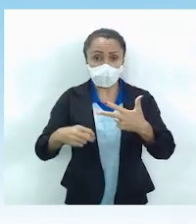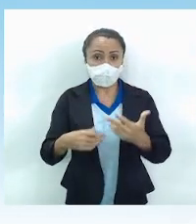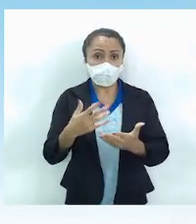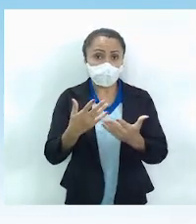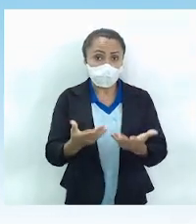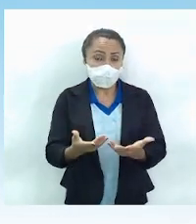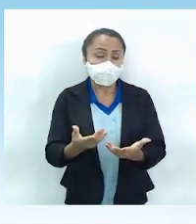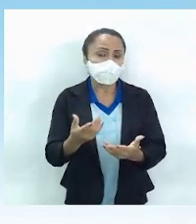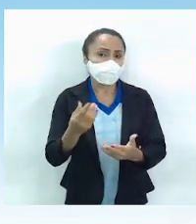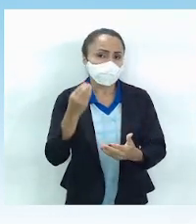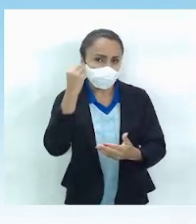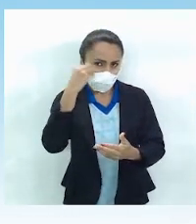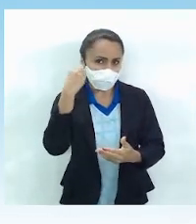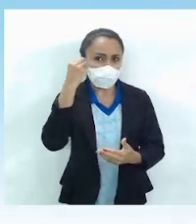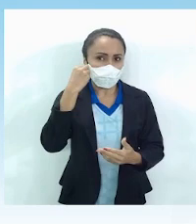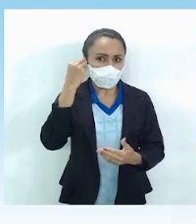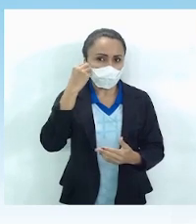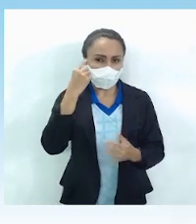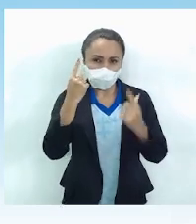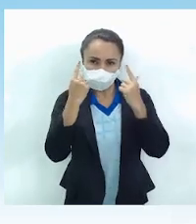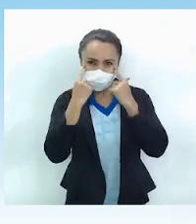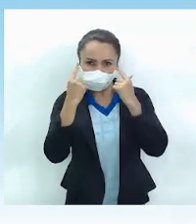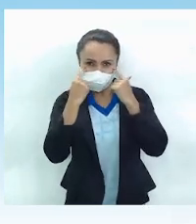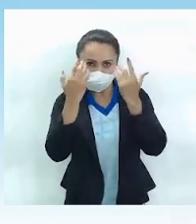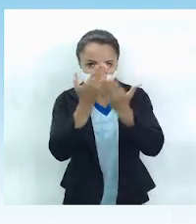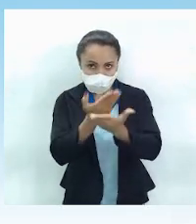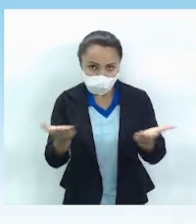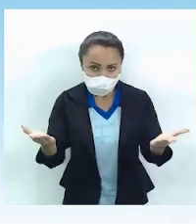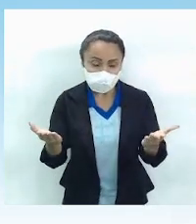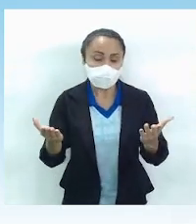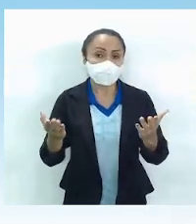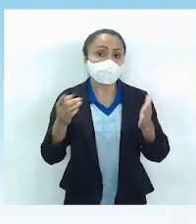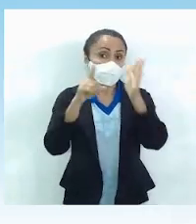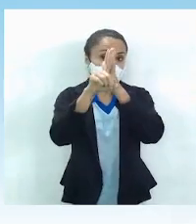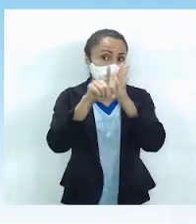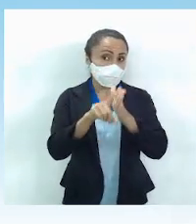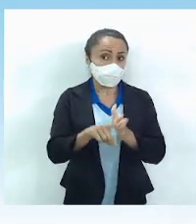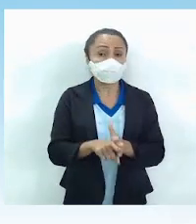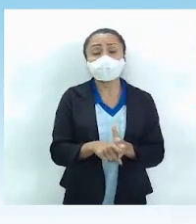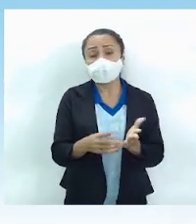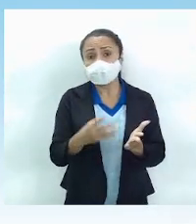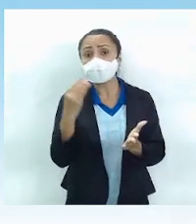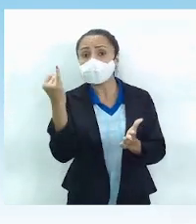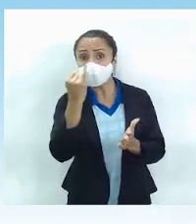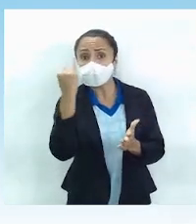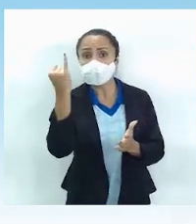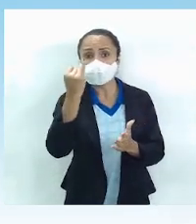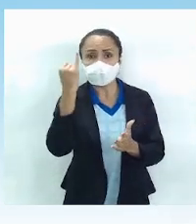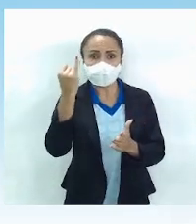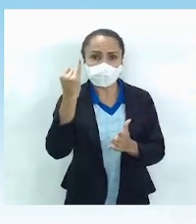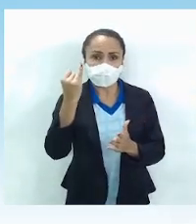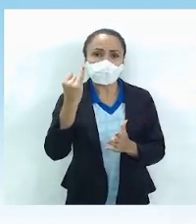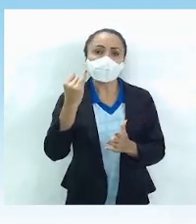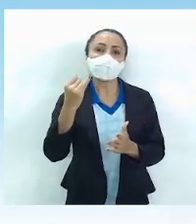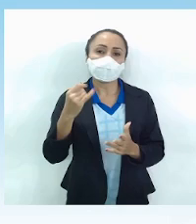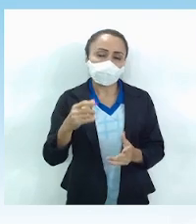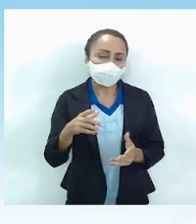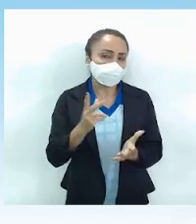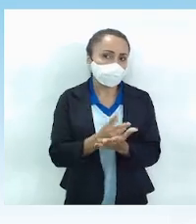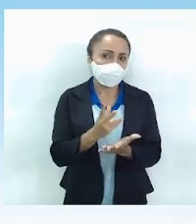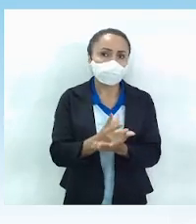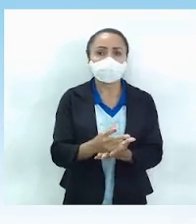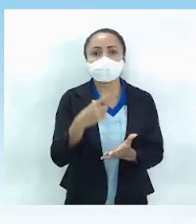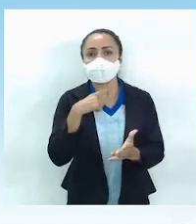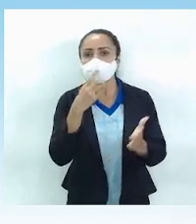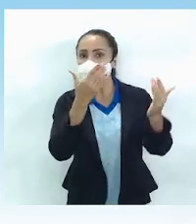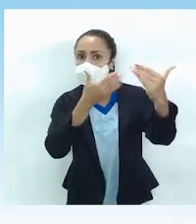como treineiros, fiquem ligados aí porque essas questões são muito interessantes e elas são cobradas tanto no